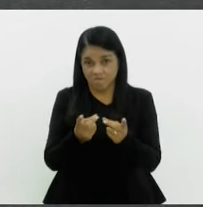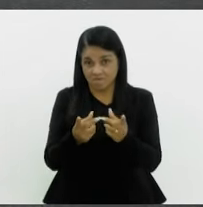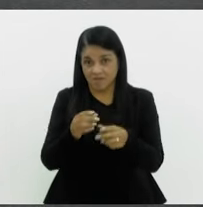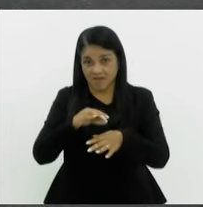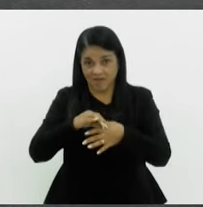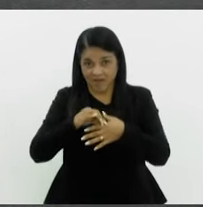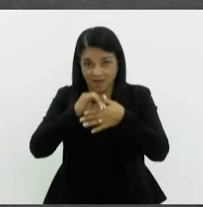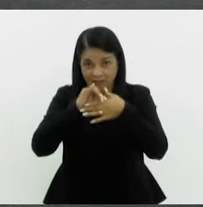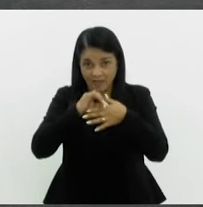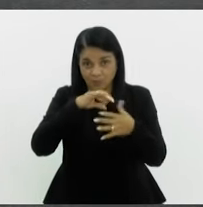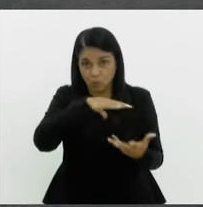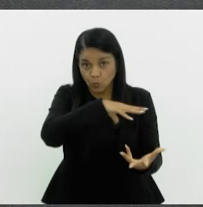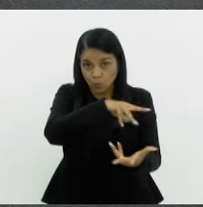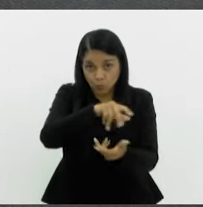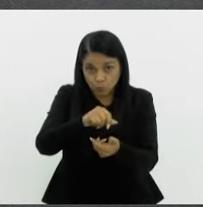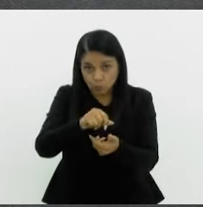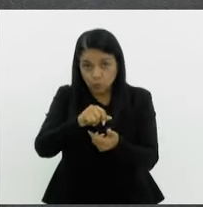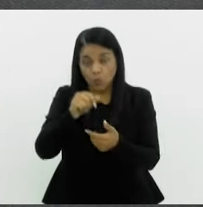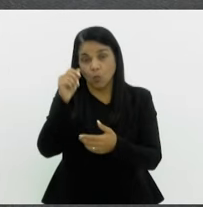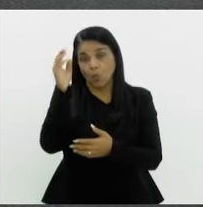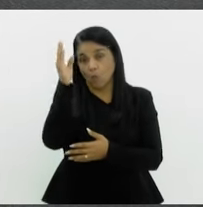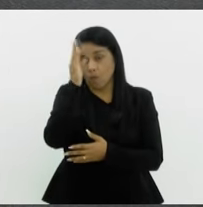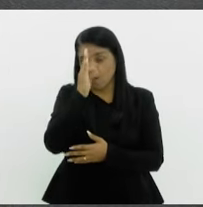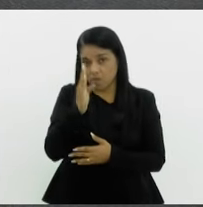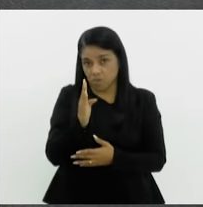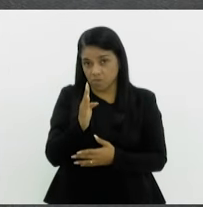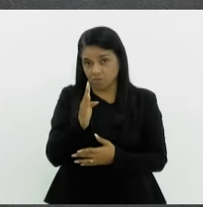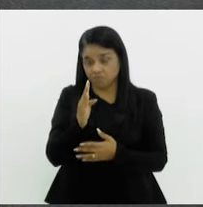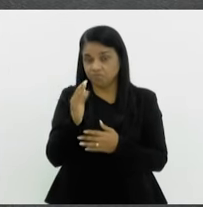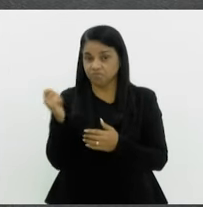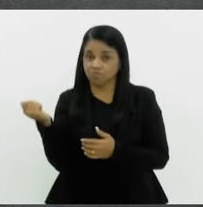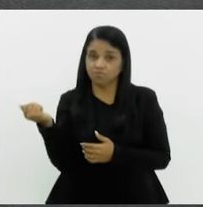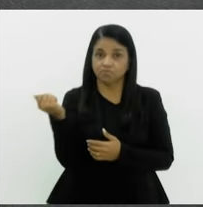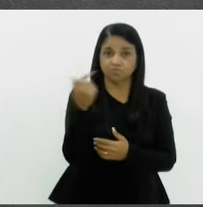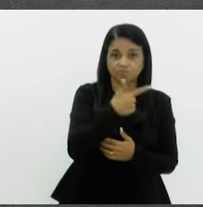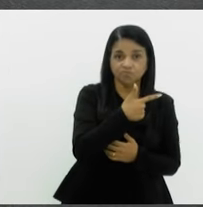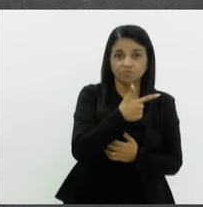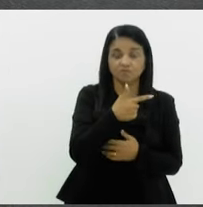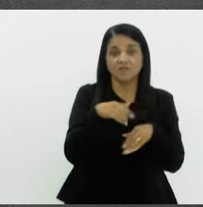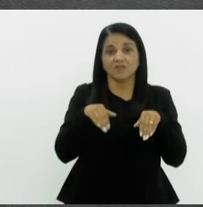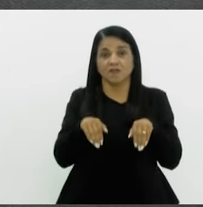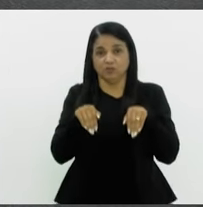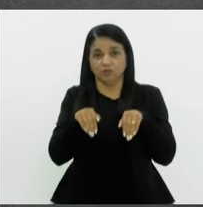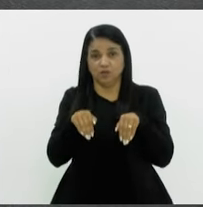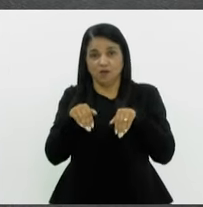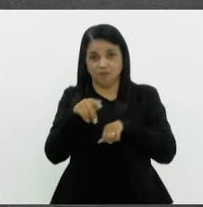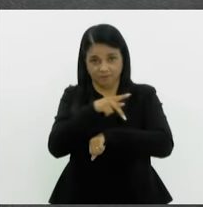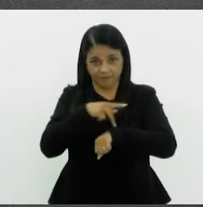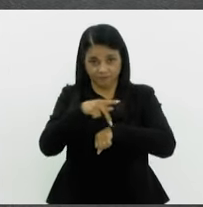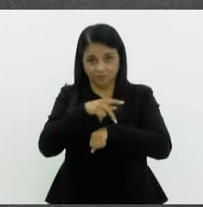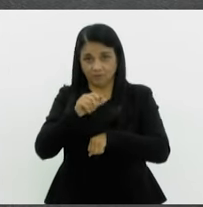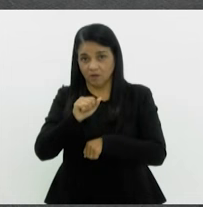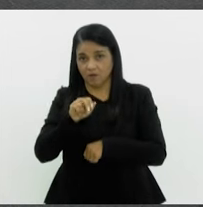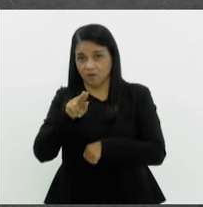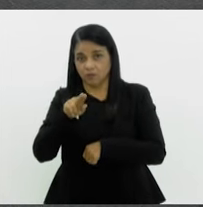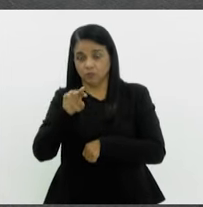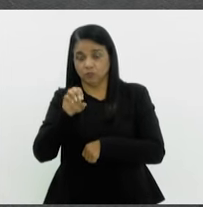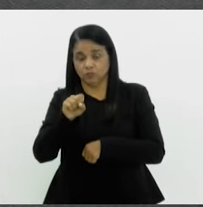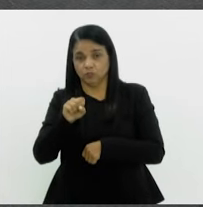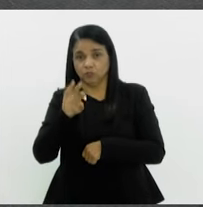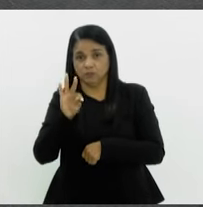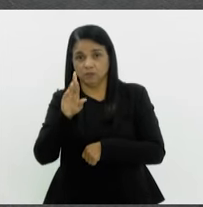planeta, o Brasil, ele superou a Austrália, o Brasil provavelmente, eu não sei, mas presumo que essas